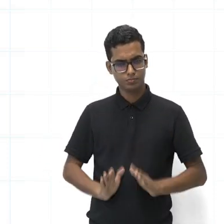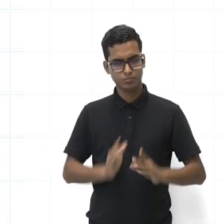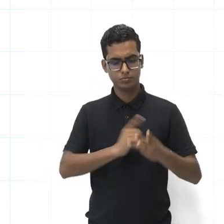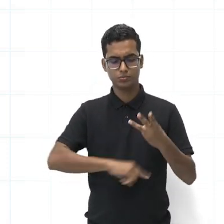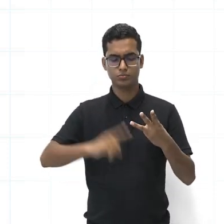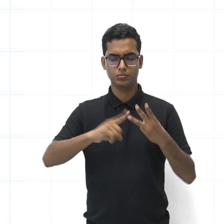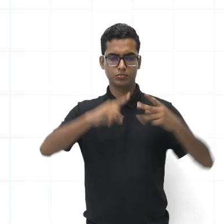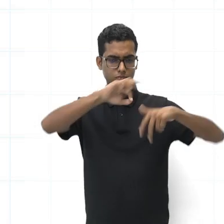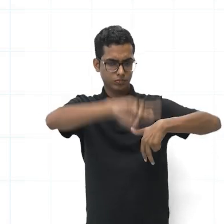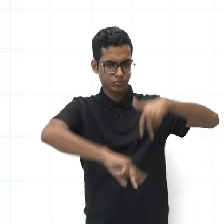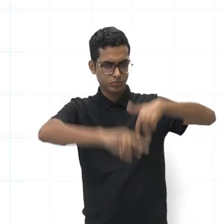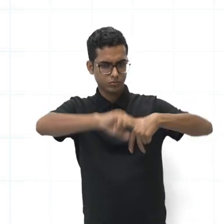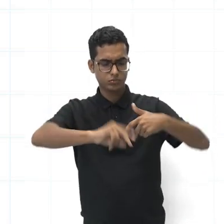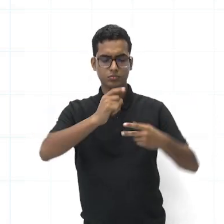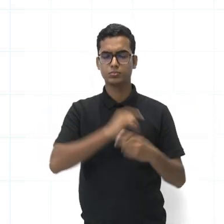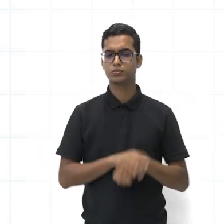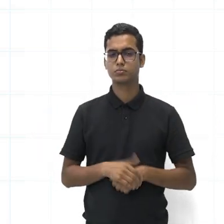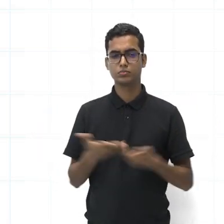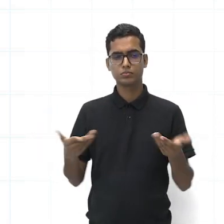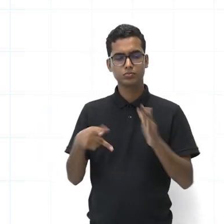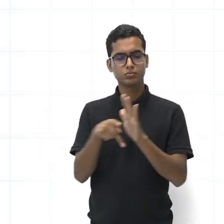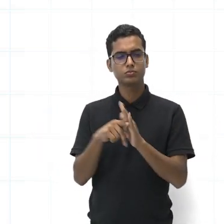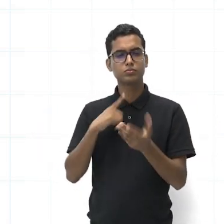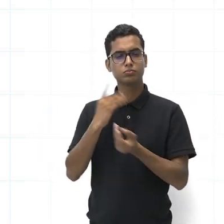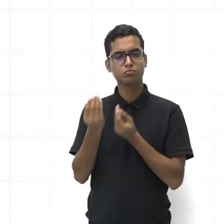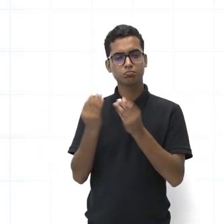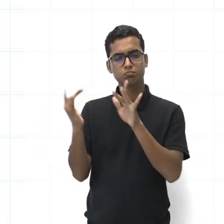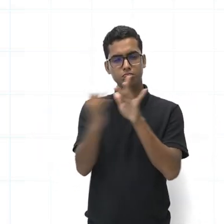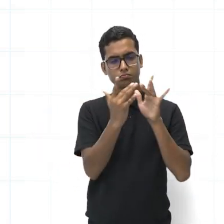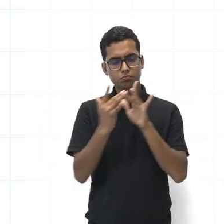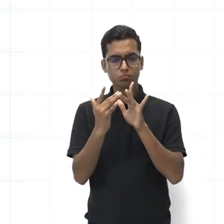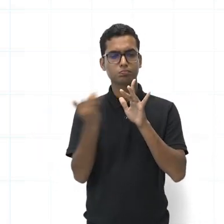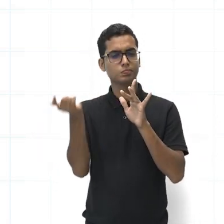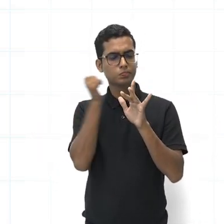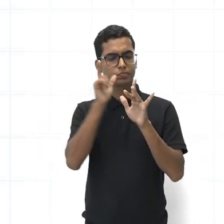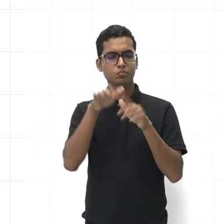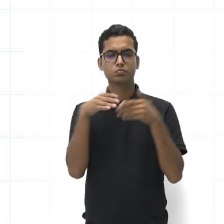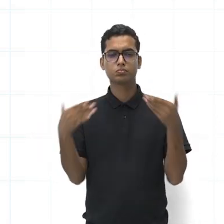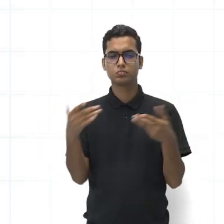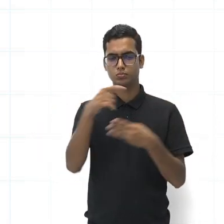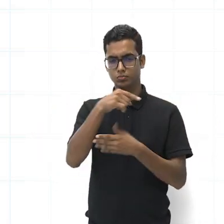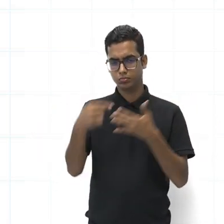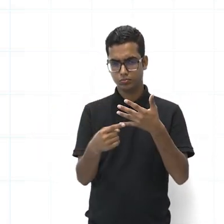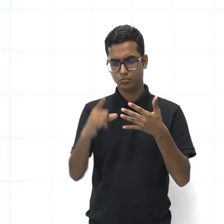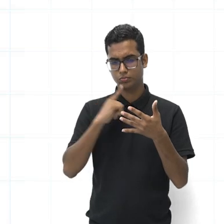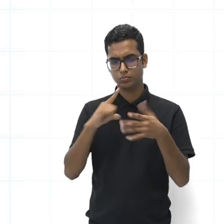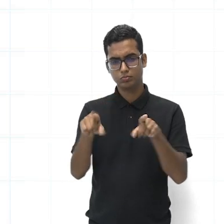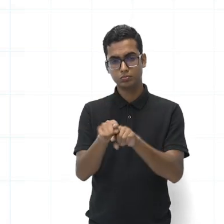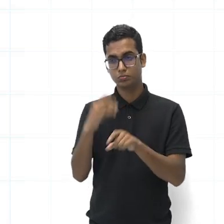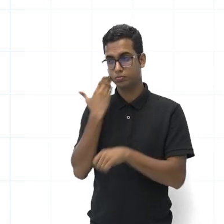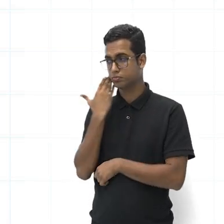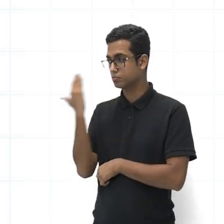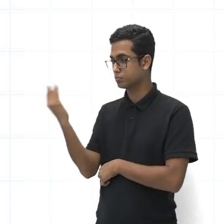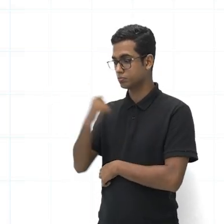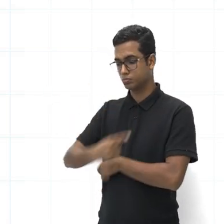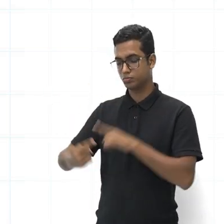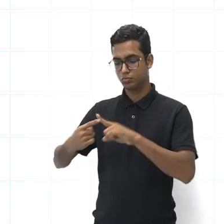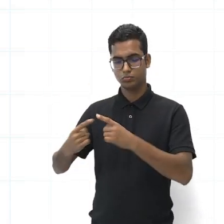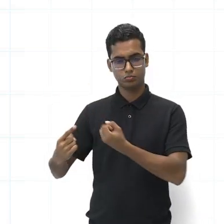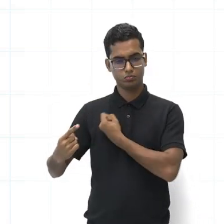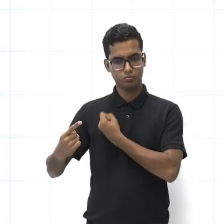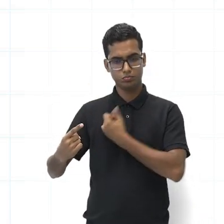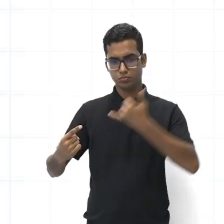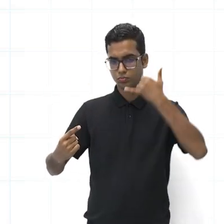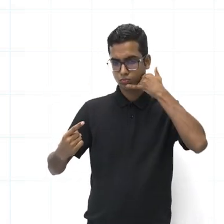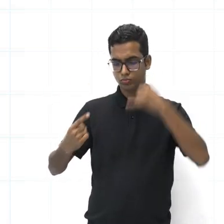os detalhes, né, os pontos de contato, né, que são o número de telefone, phone number, email address,